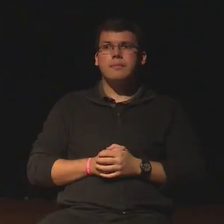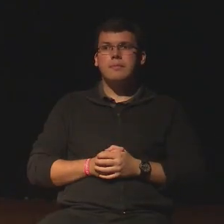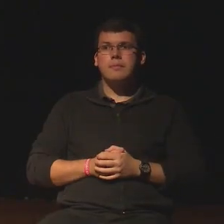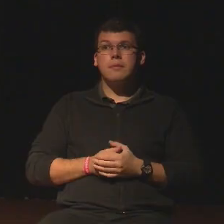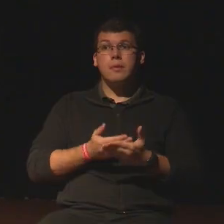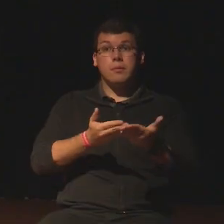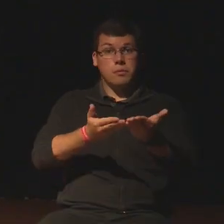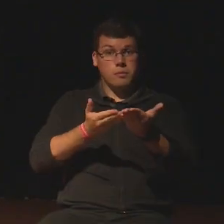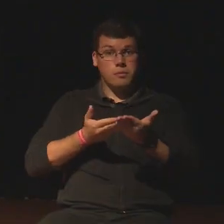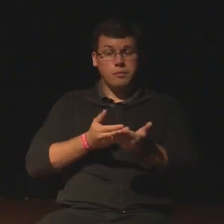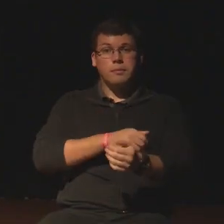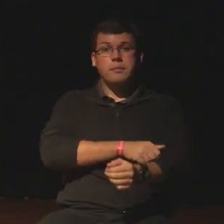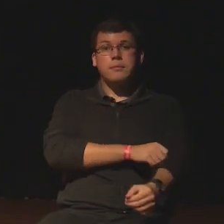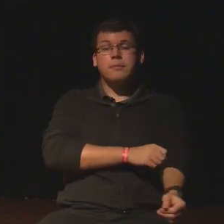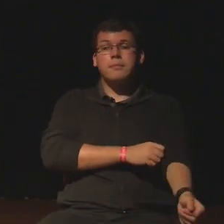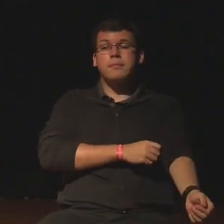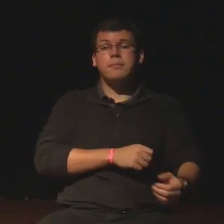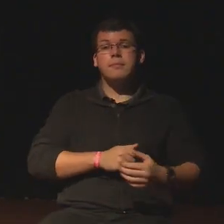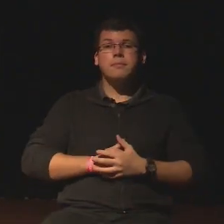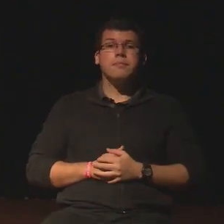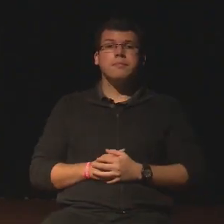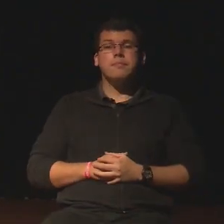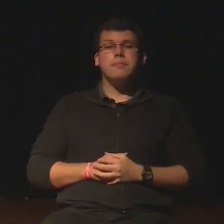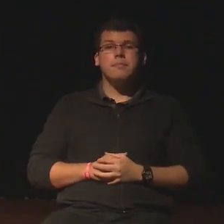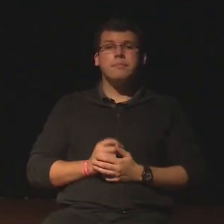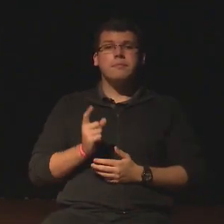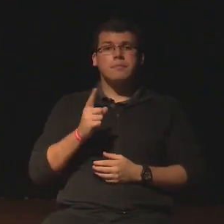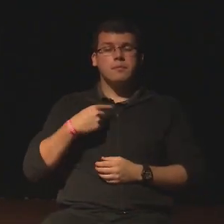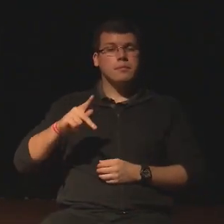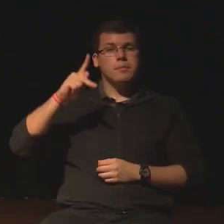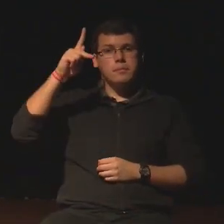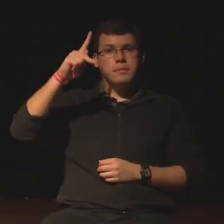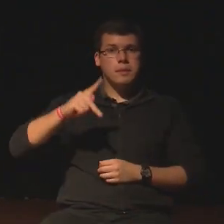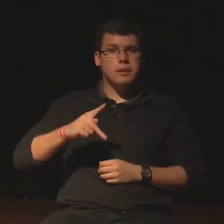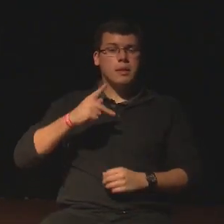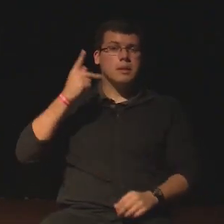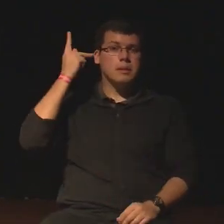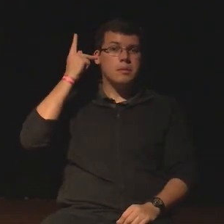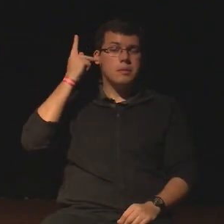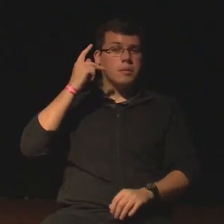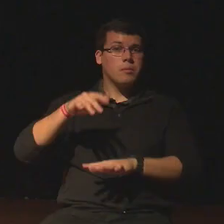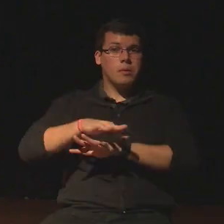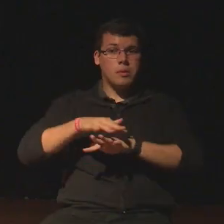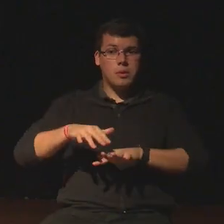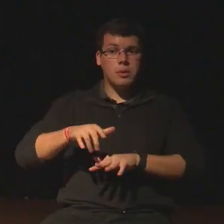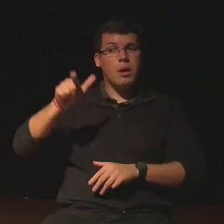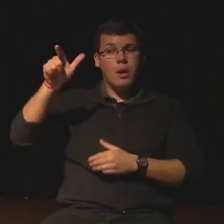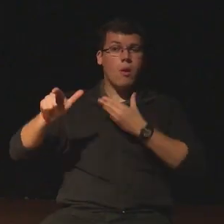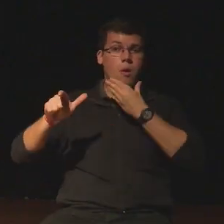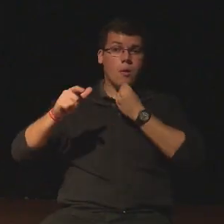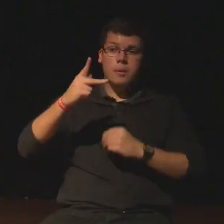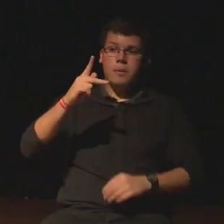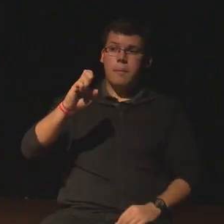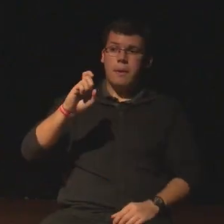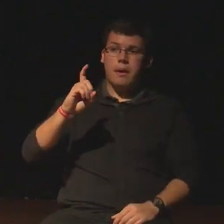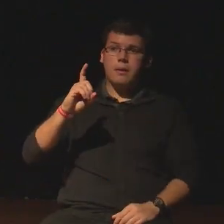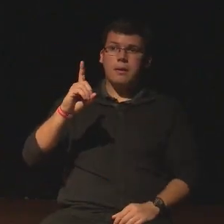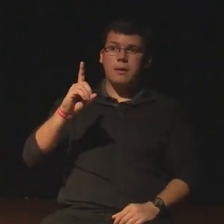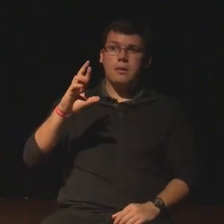dar boas-vindas o nosso presidente da São Paulo Urbanismo, o senhor Pedro Martim